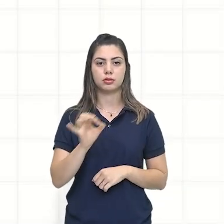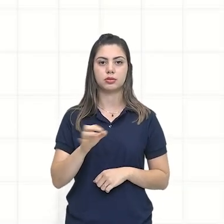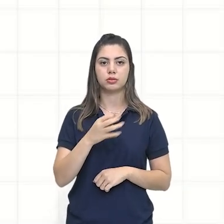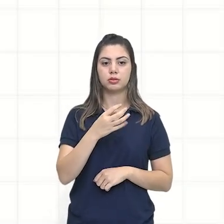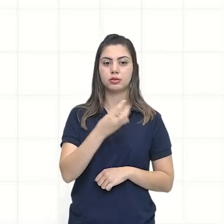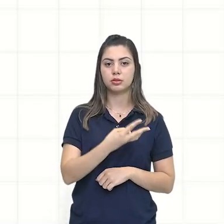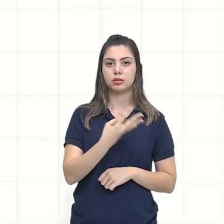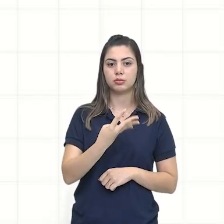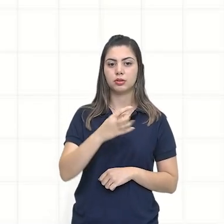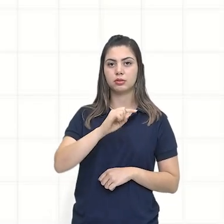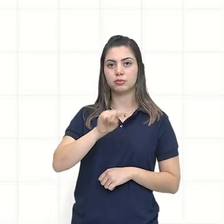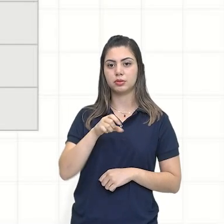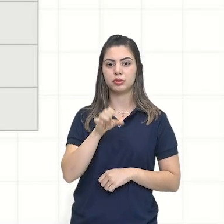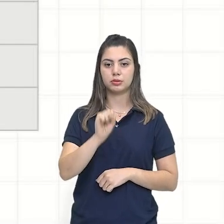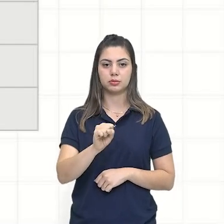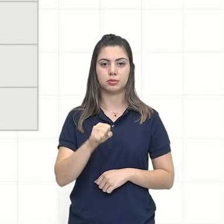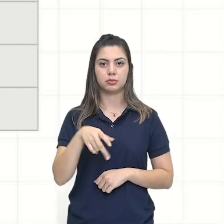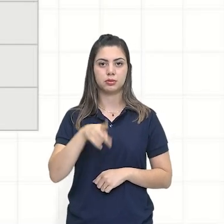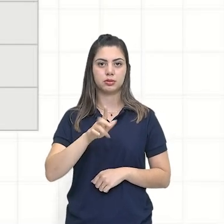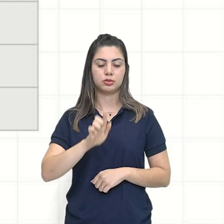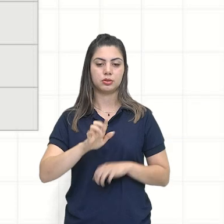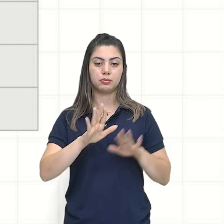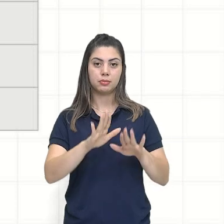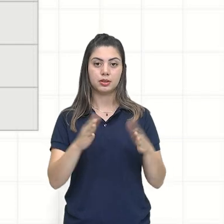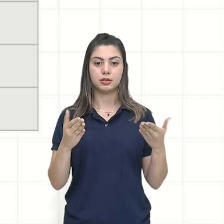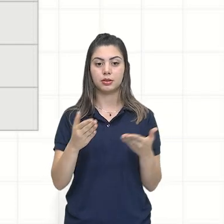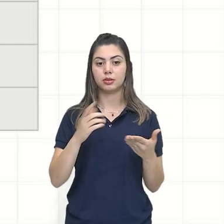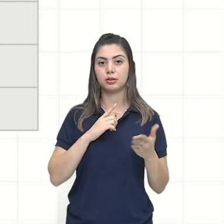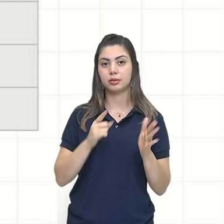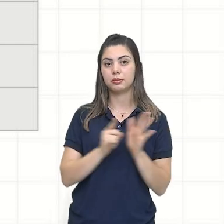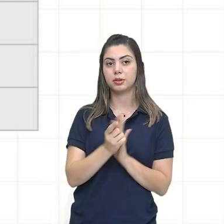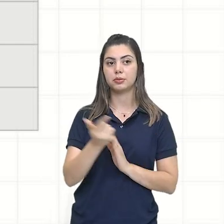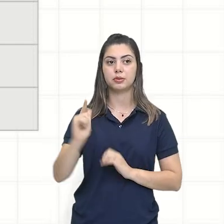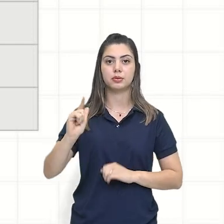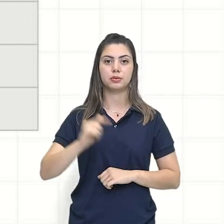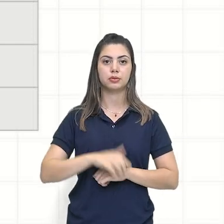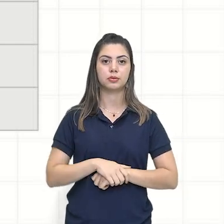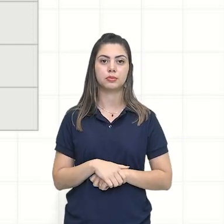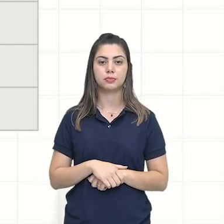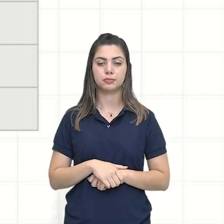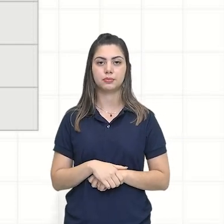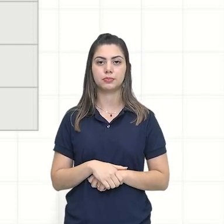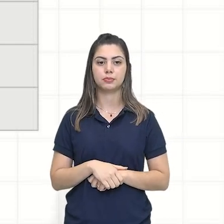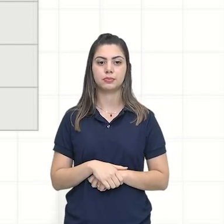Beleza? Vamos agora para nosso próximo questionamento.